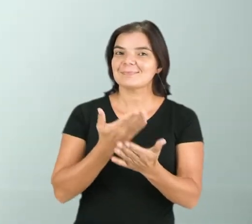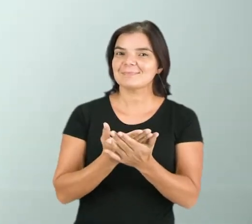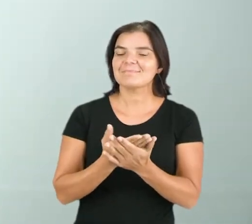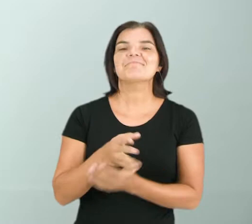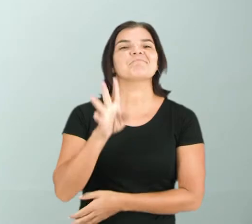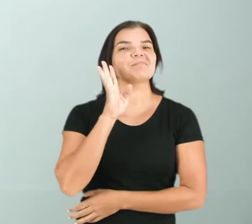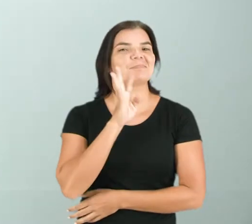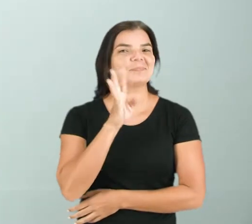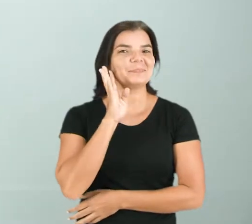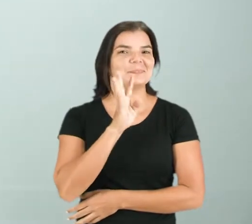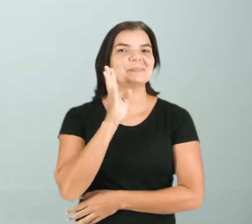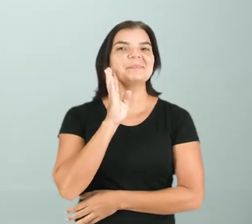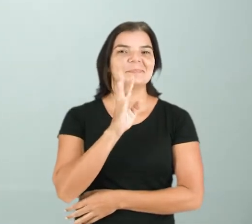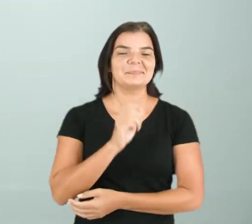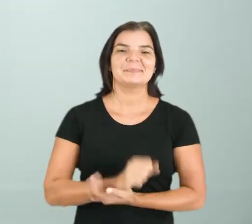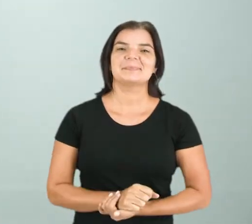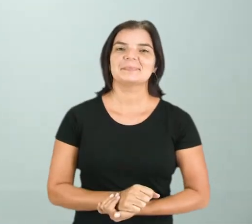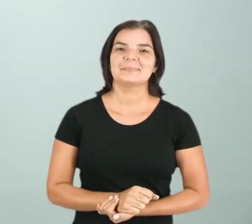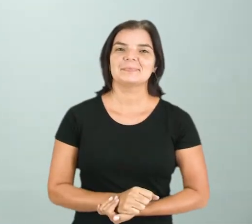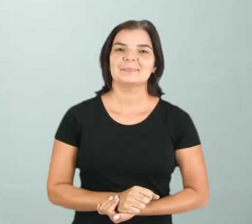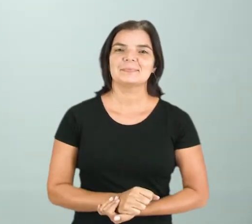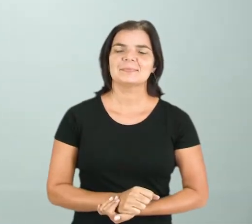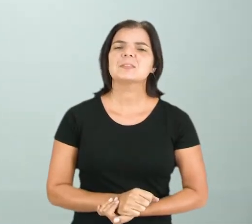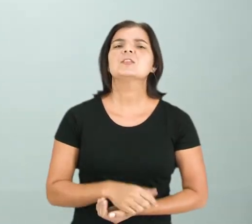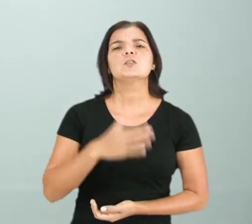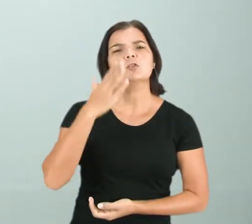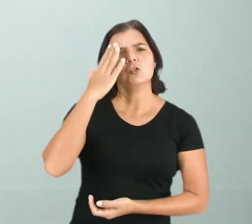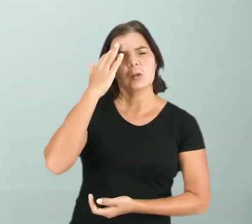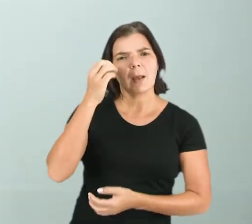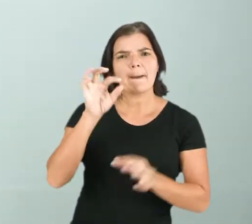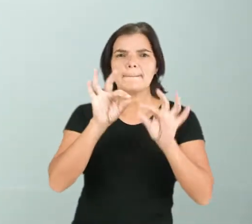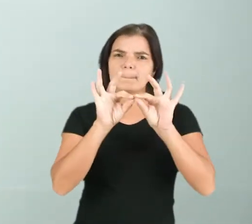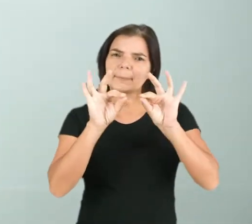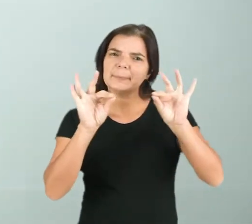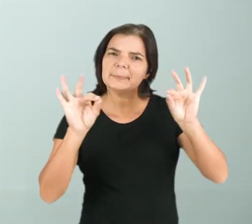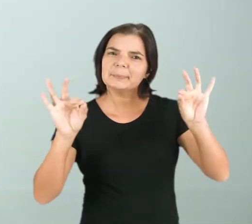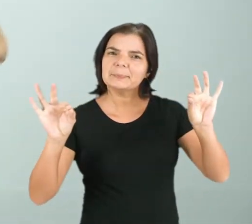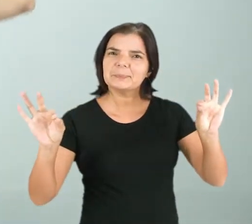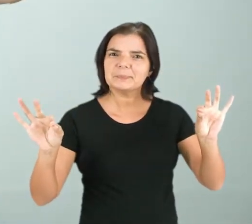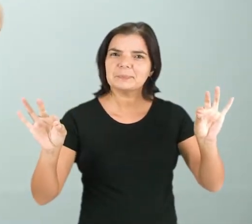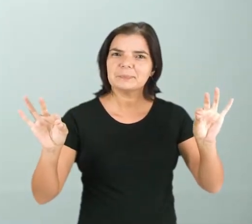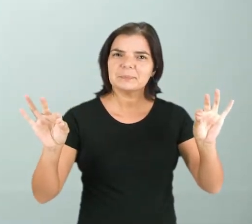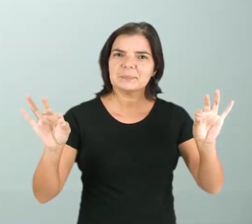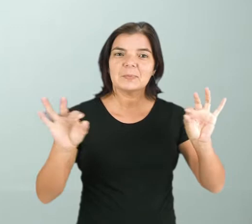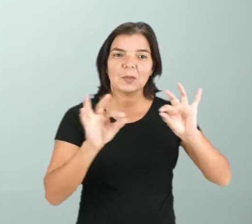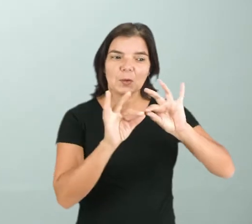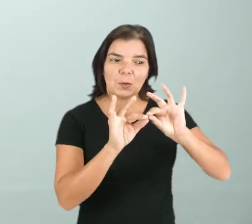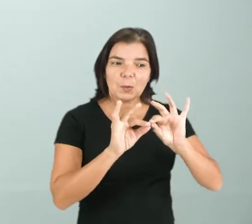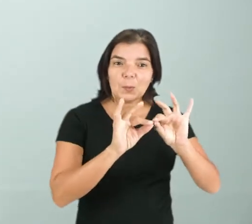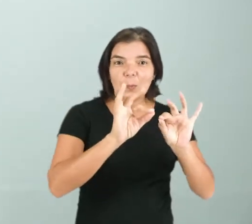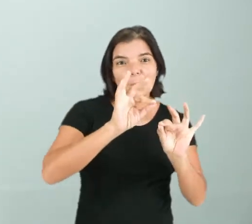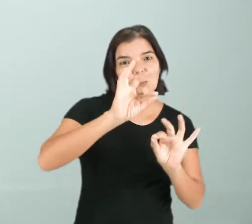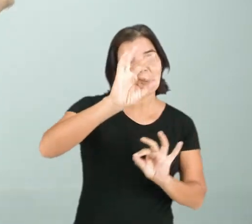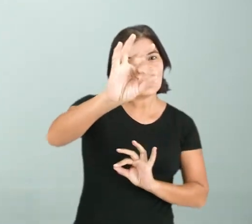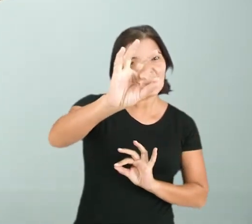bem interessante. Você já ouviu falar em medidas, em